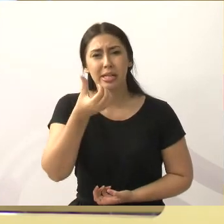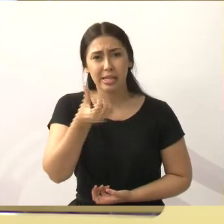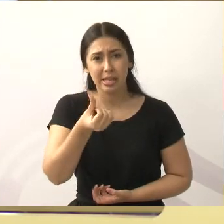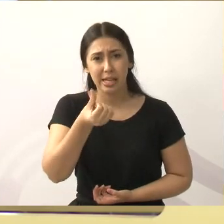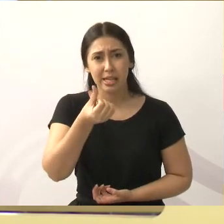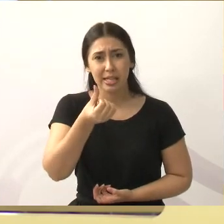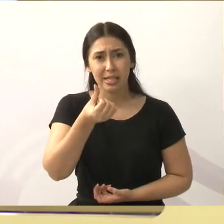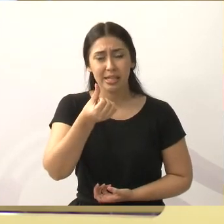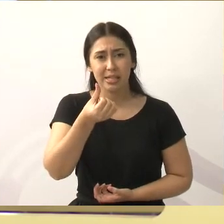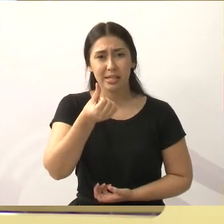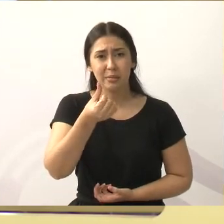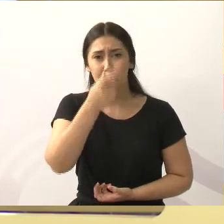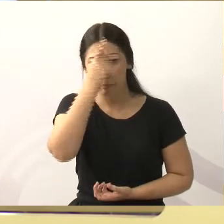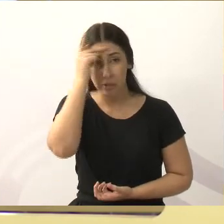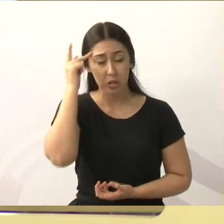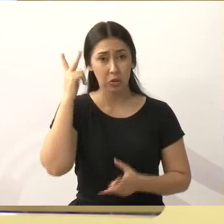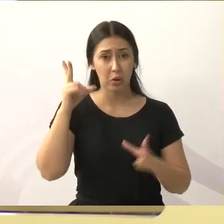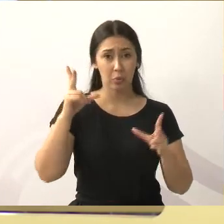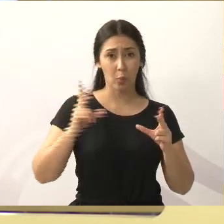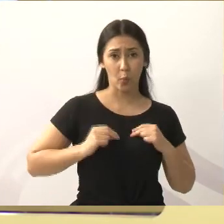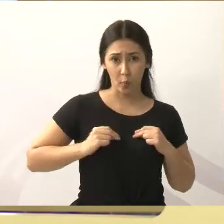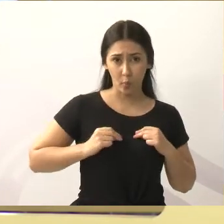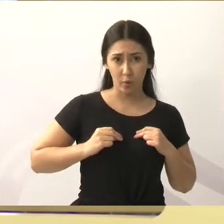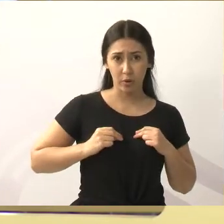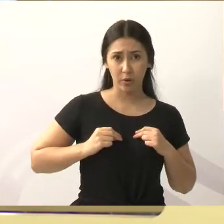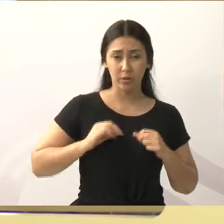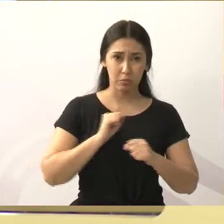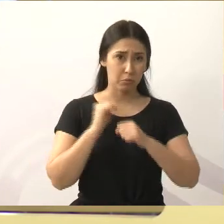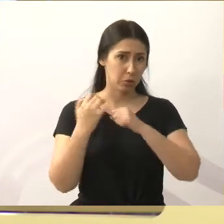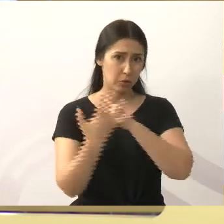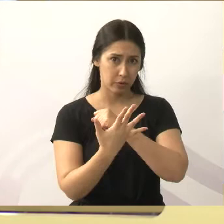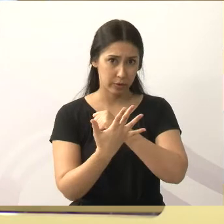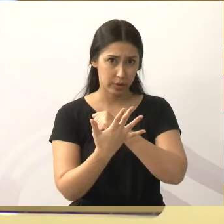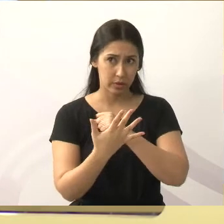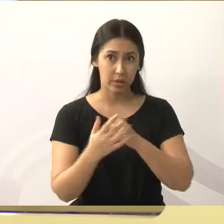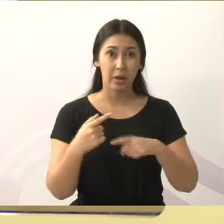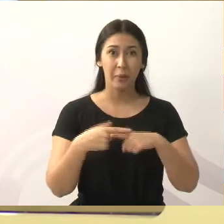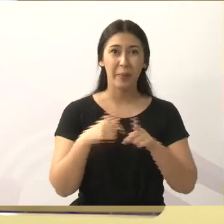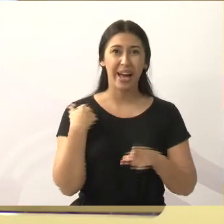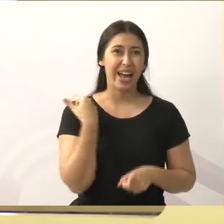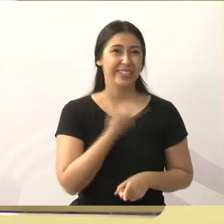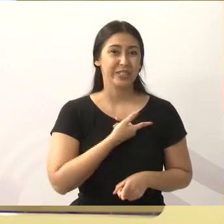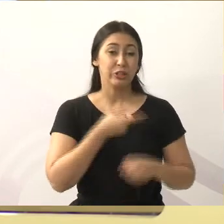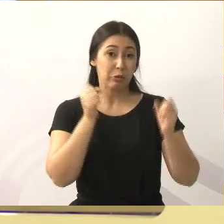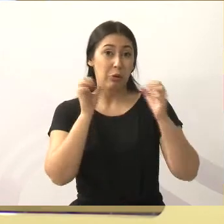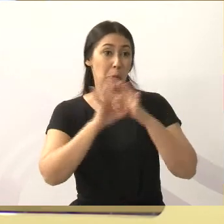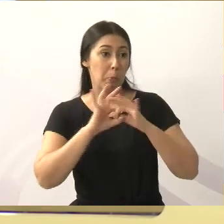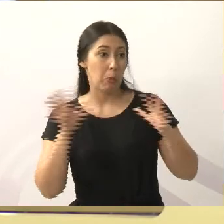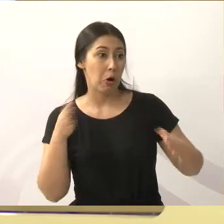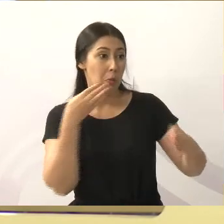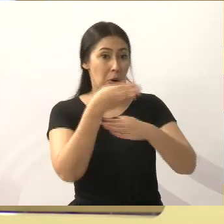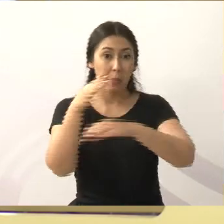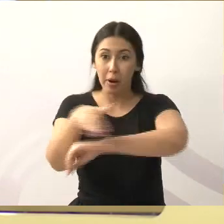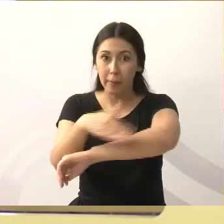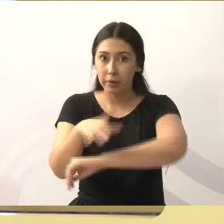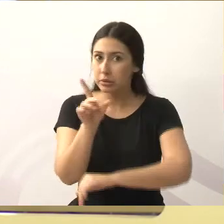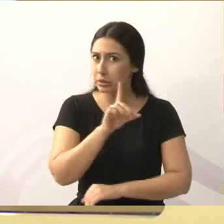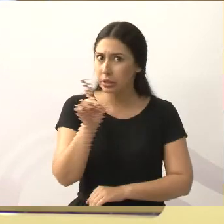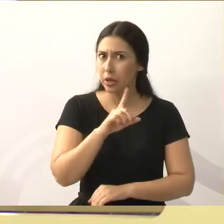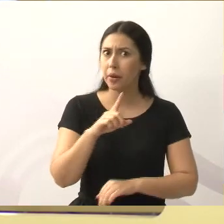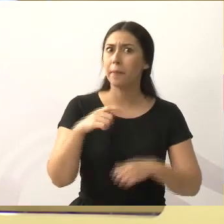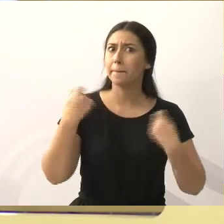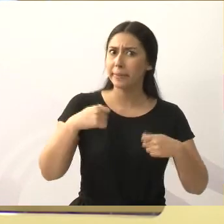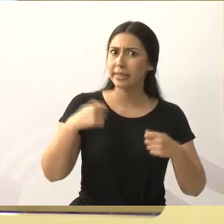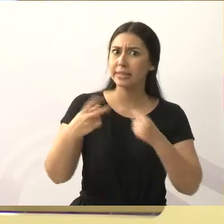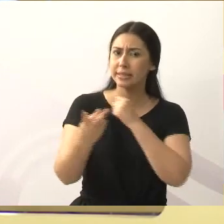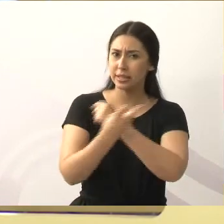mortes nessa cidade. Confirmado, tem uma morte, o resto confirmado. Mas não vamos nessa não. Vamos cuidar da nossa vida.